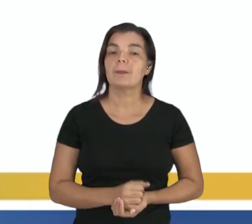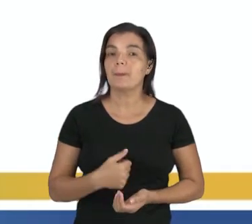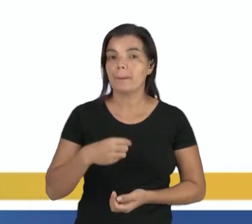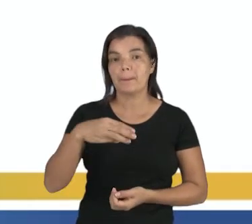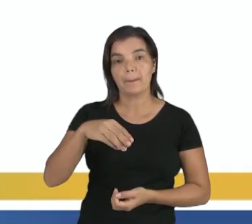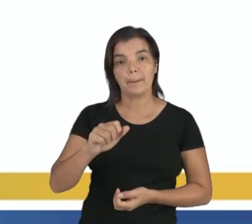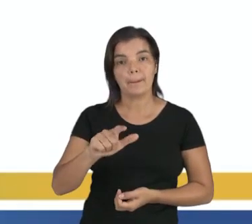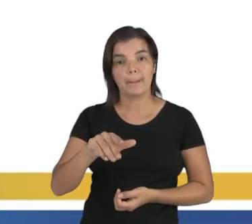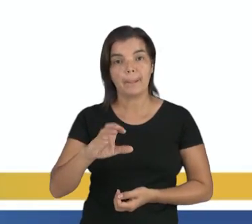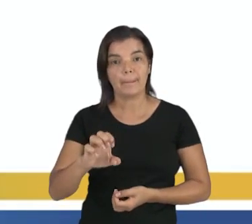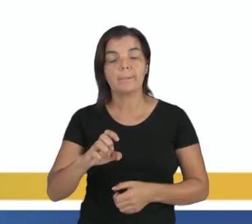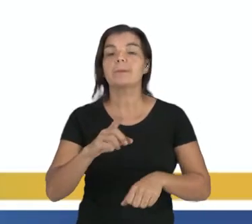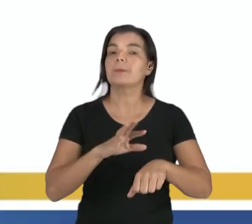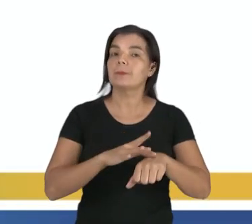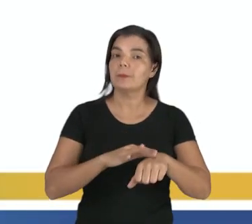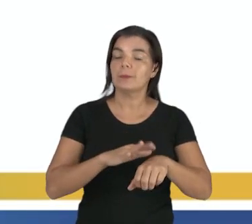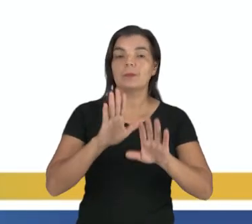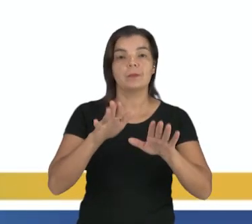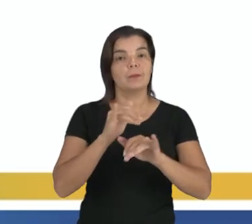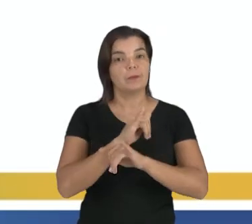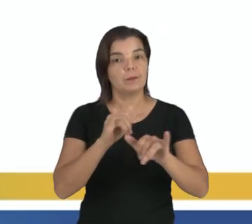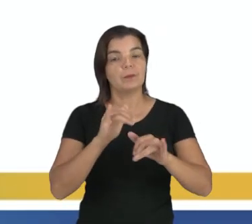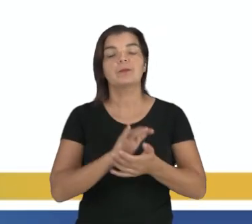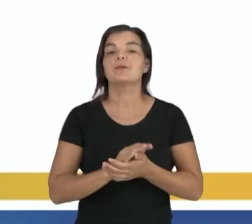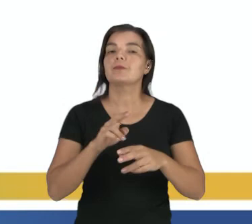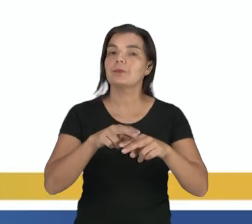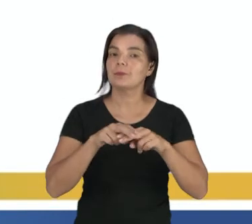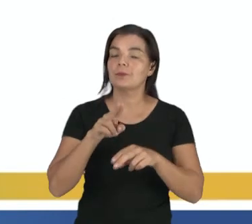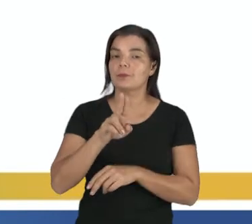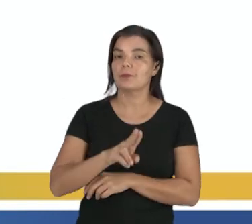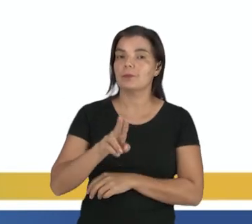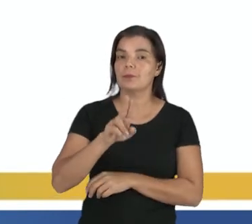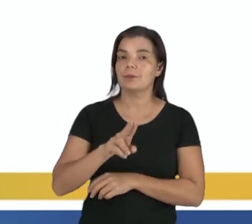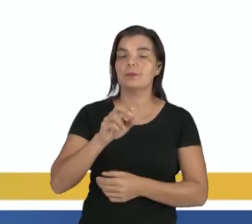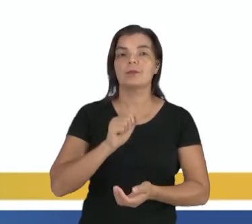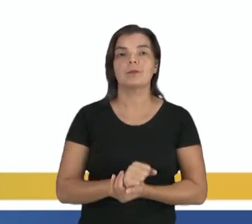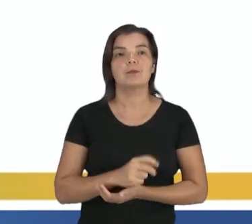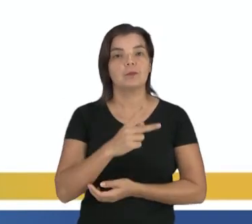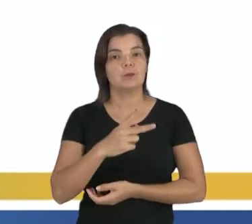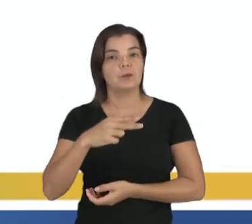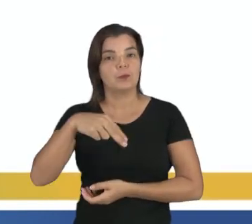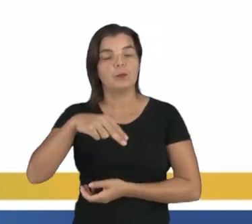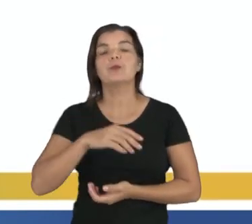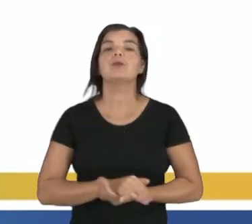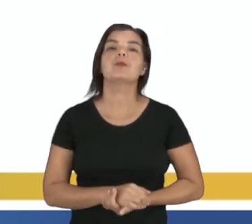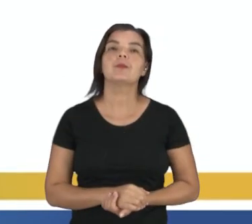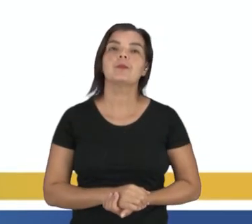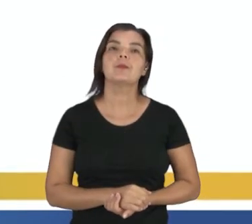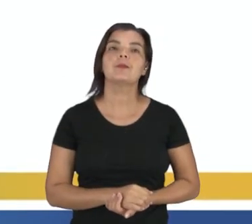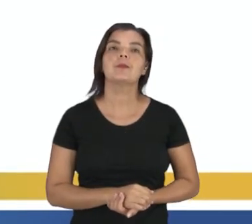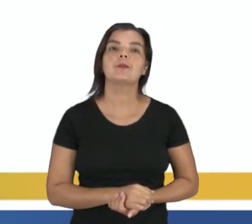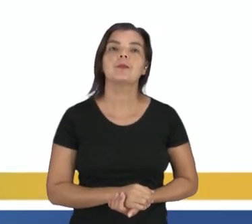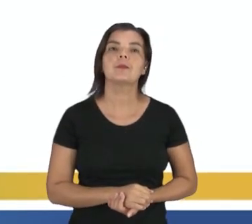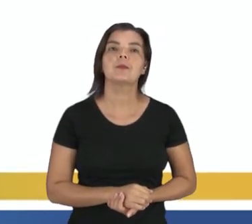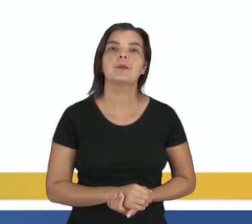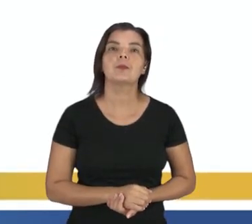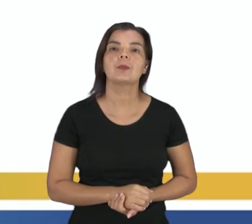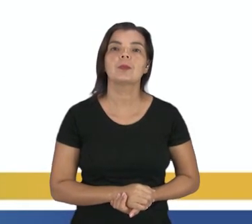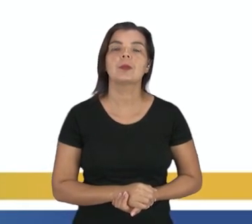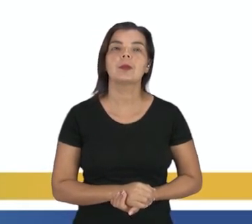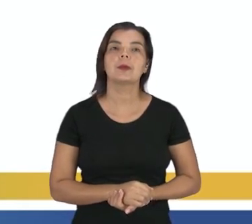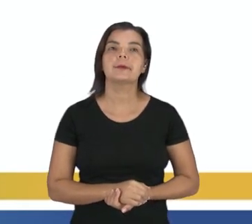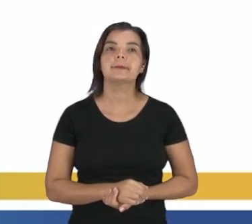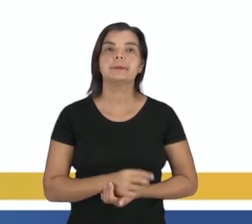Os males da doença, eu te falei. Por isso que foi usado o pronome relativo. Vamos